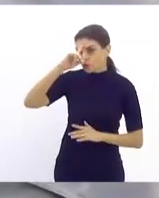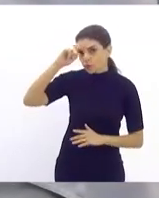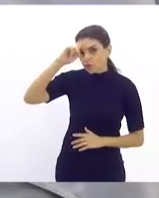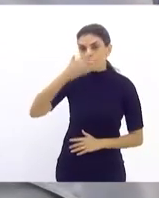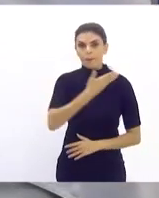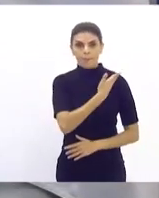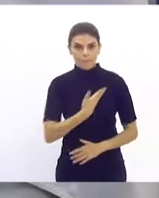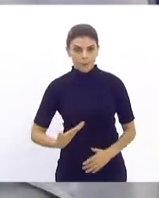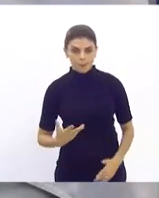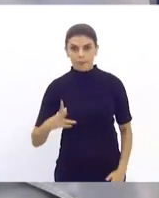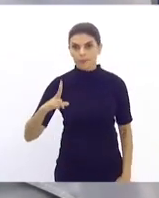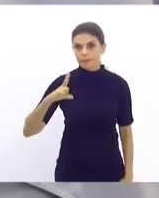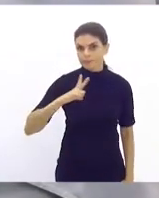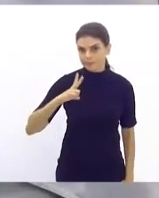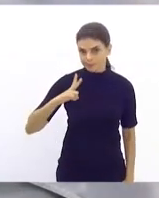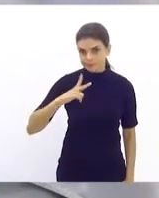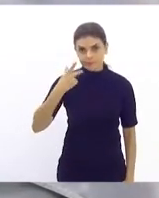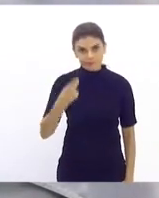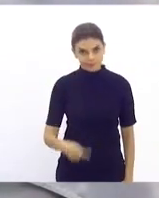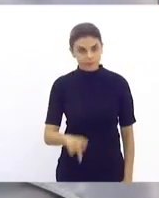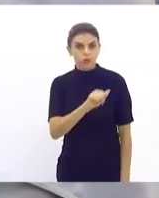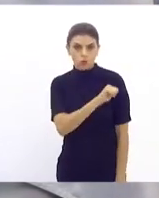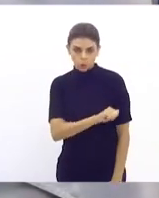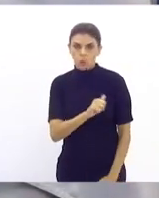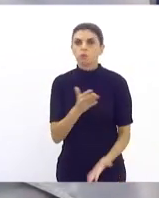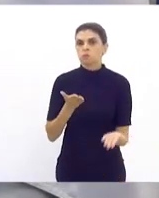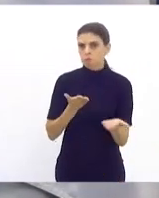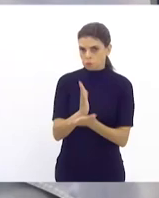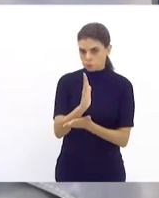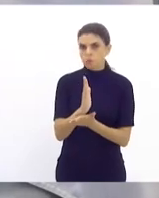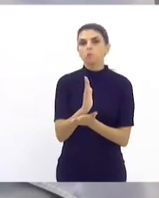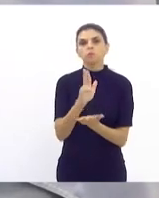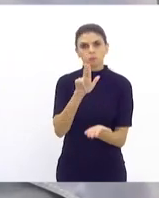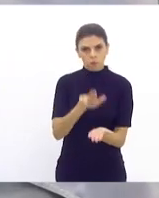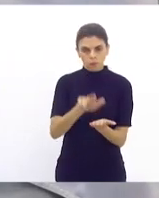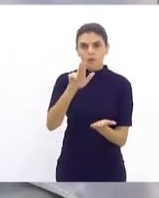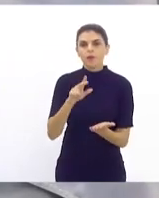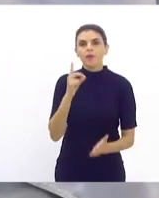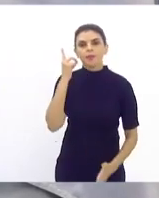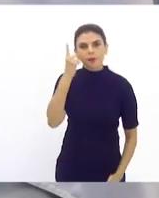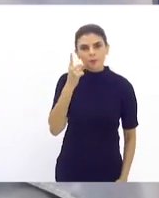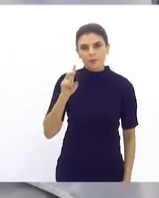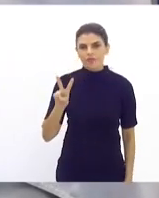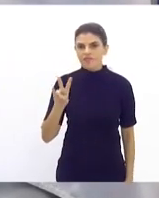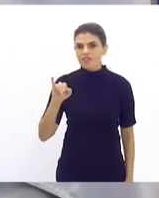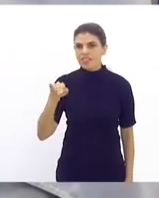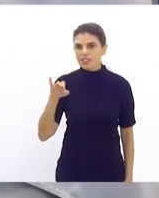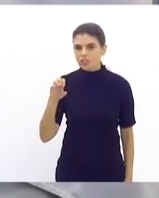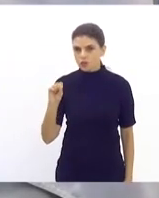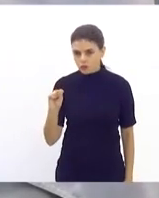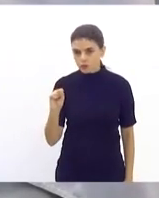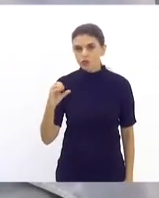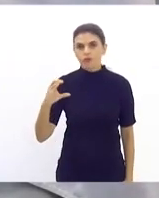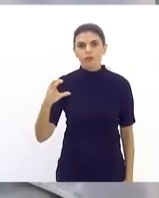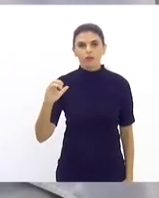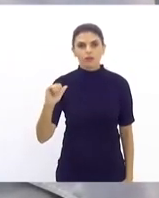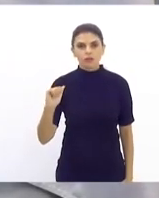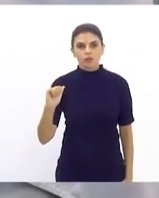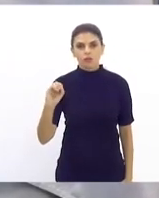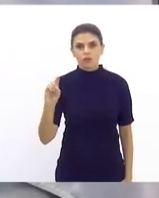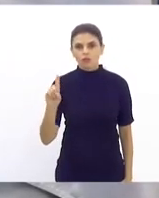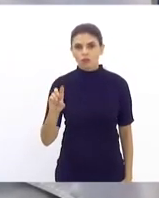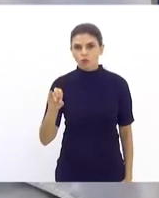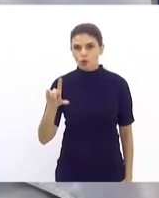privada do Estado do Rio de Janeiro. Parecer aprovado do deputado Vinícius Cozolino pela anexação ao projeto de lei 1116